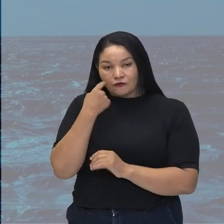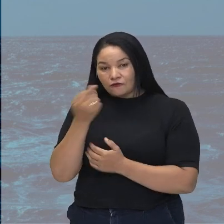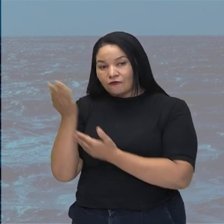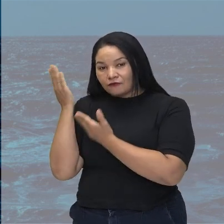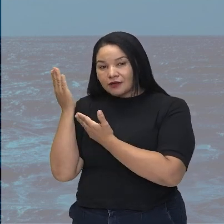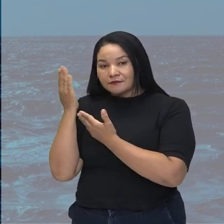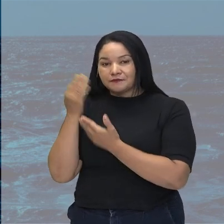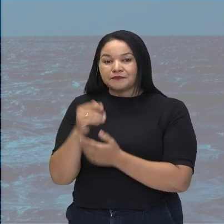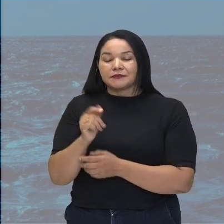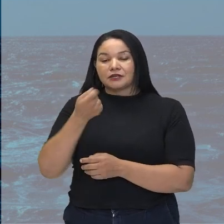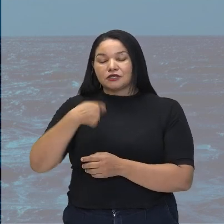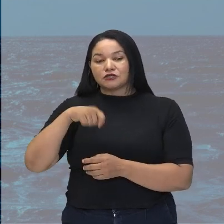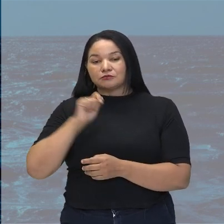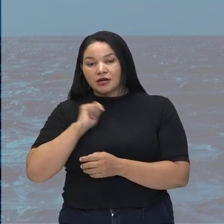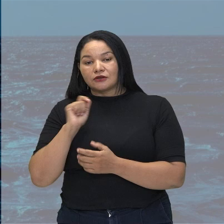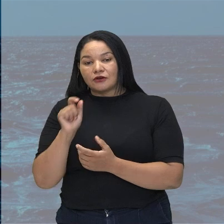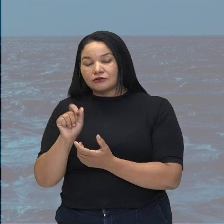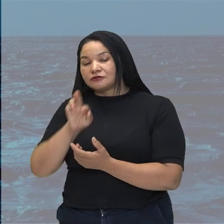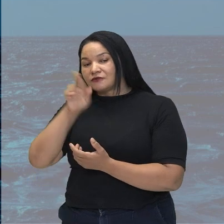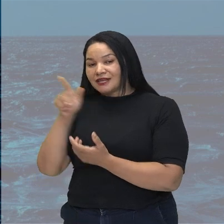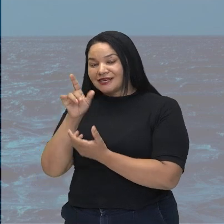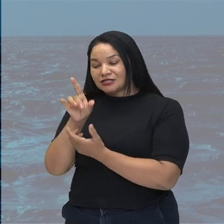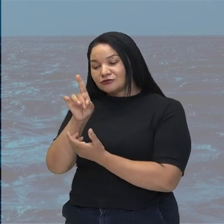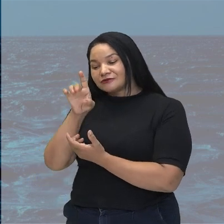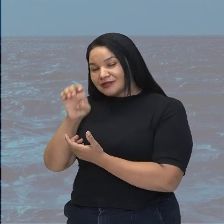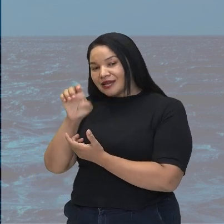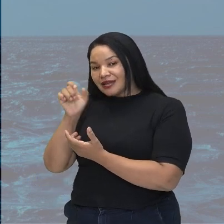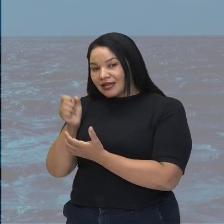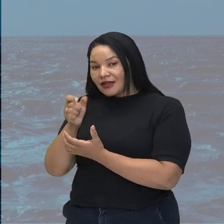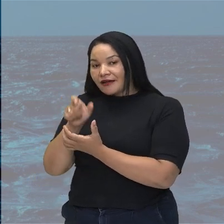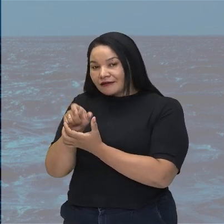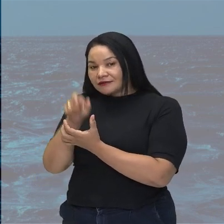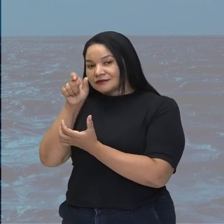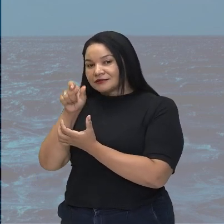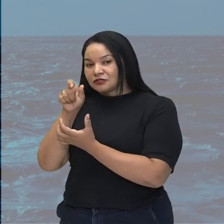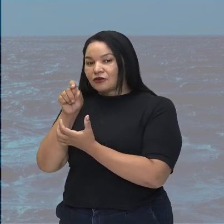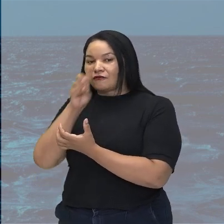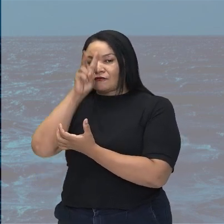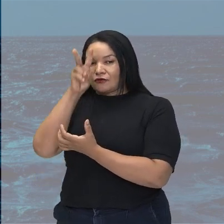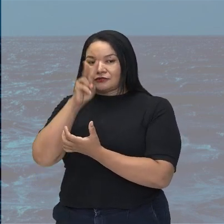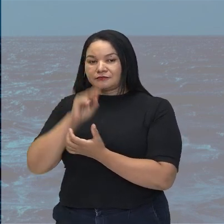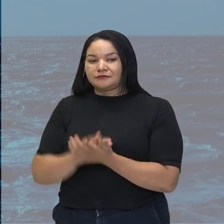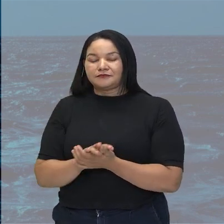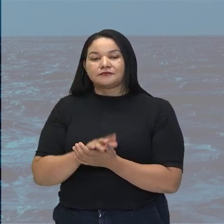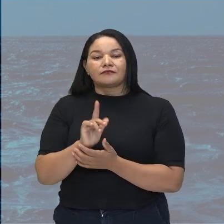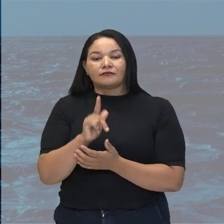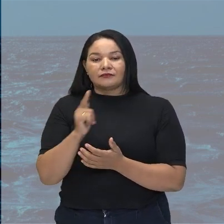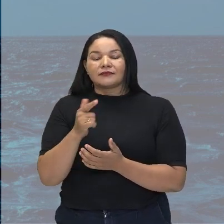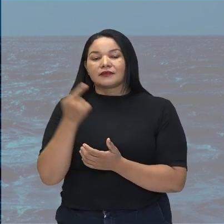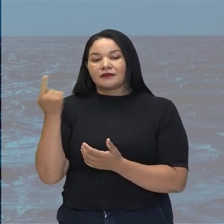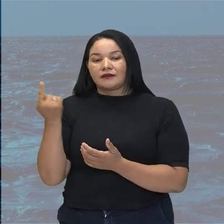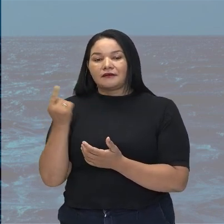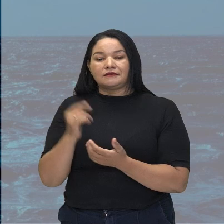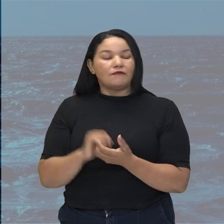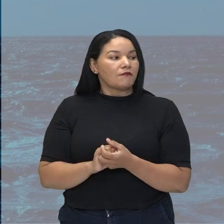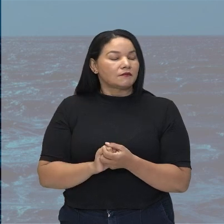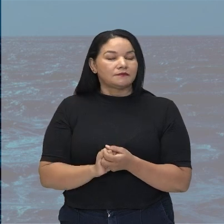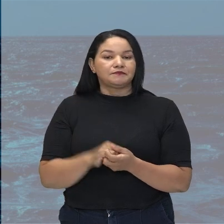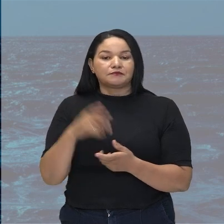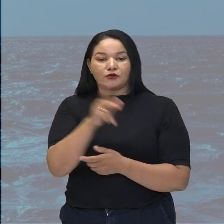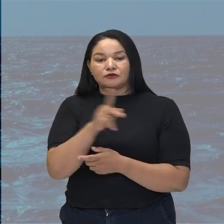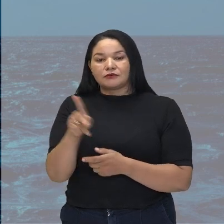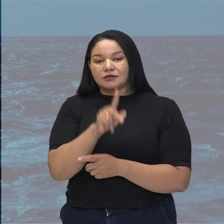academia. Aqui eu tenho uma que não é escrita igual, mas ela é muito parecida, né? A palavra em português